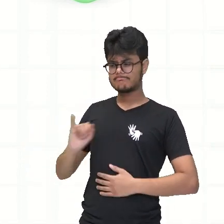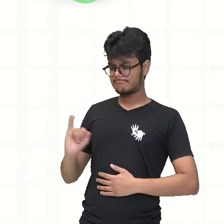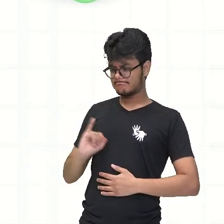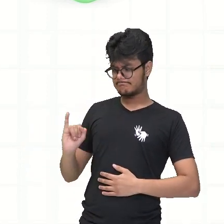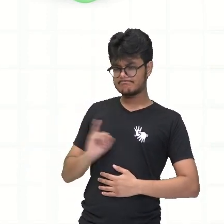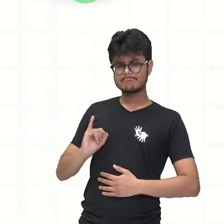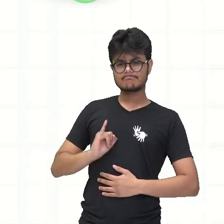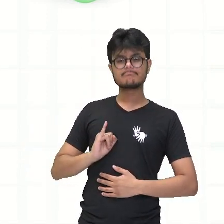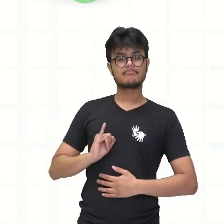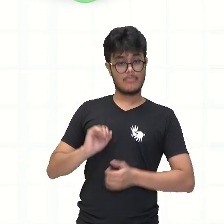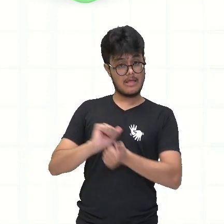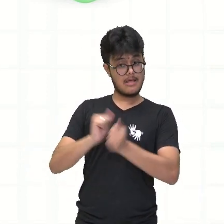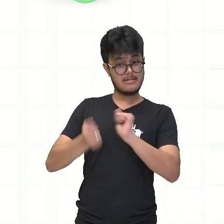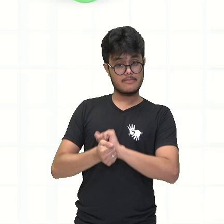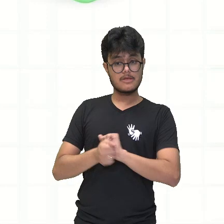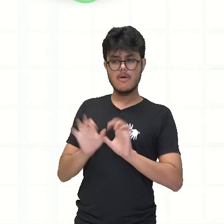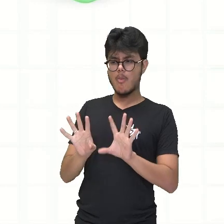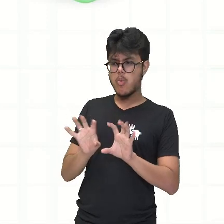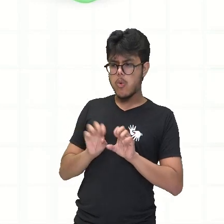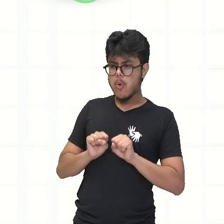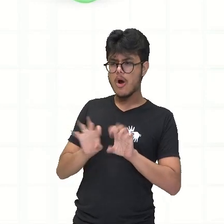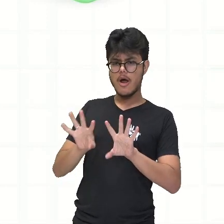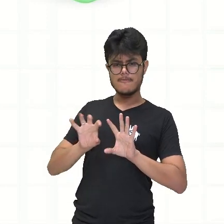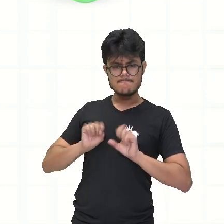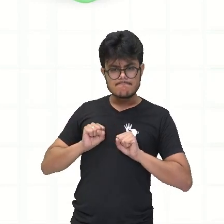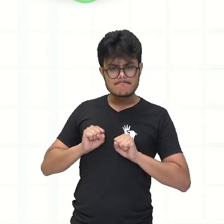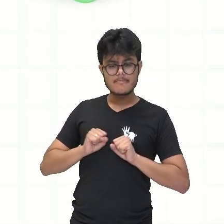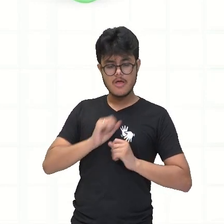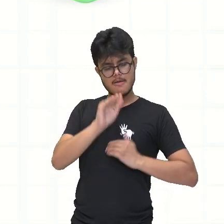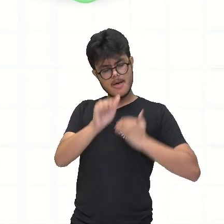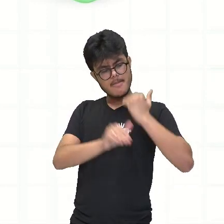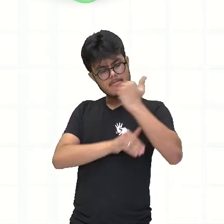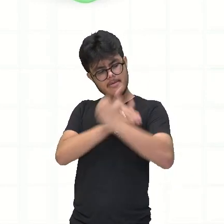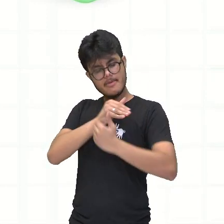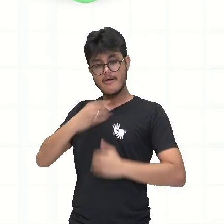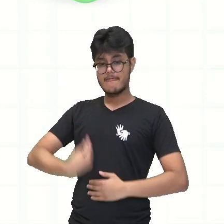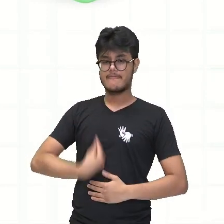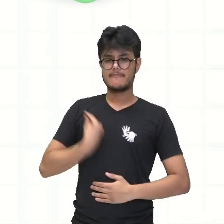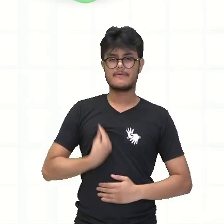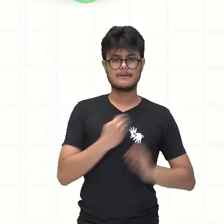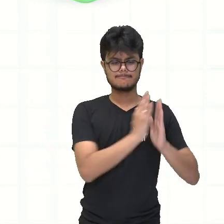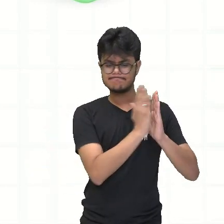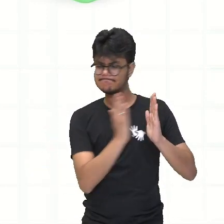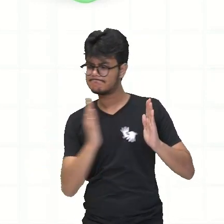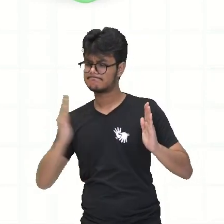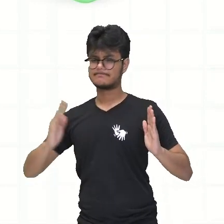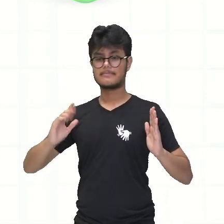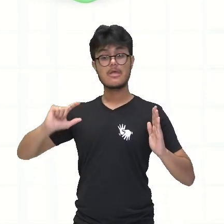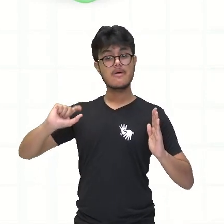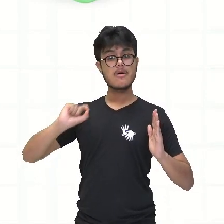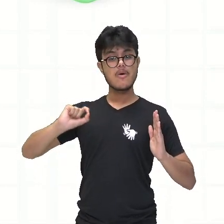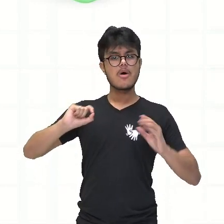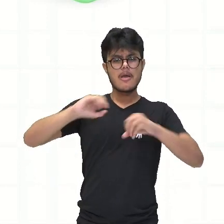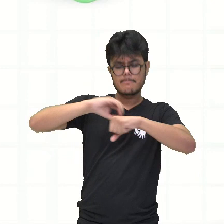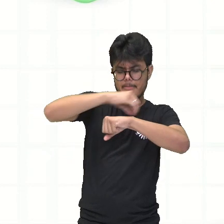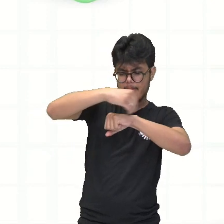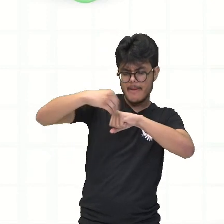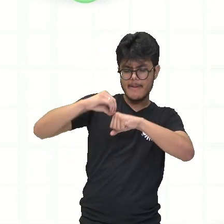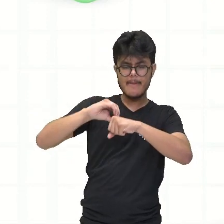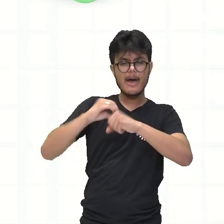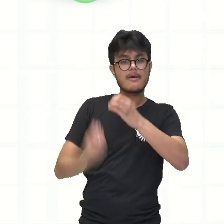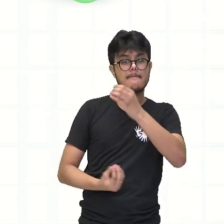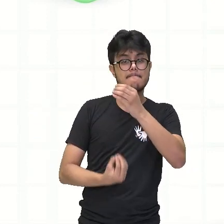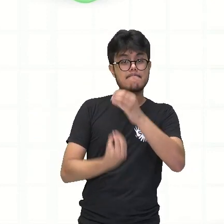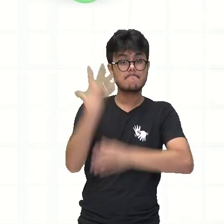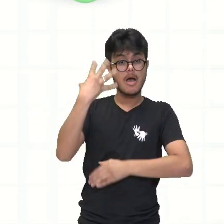adquirida, ela vai ativar várias células no nosso organismo que vão